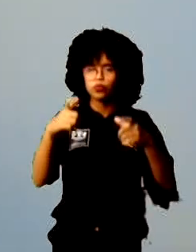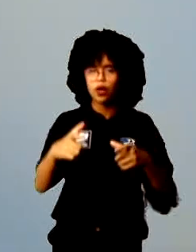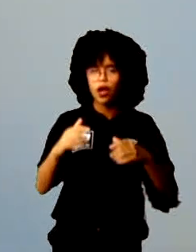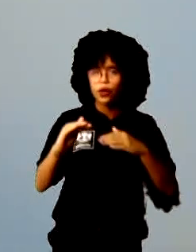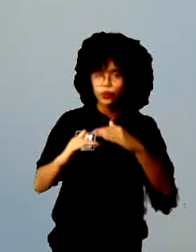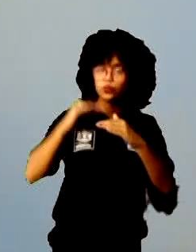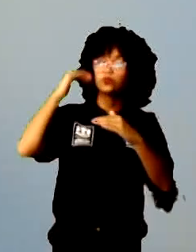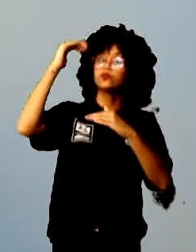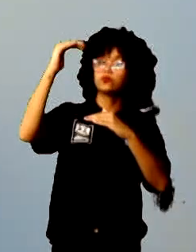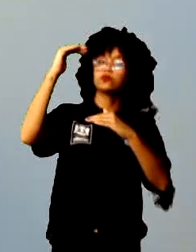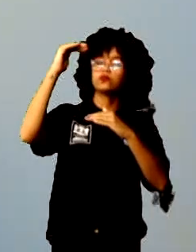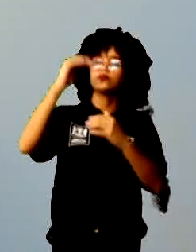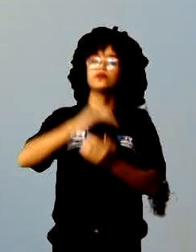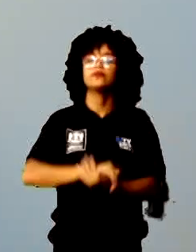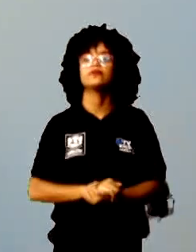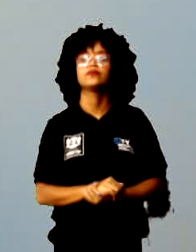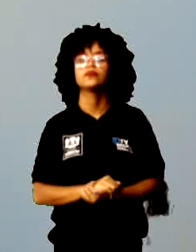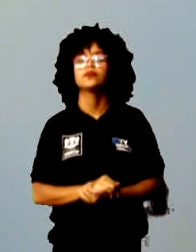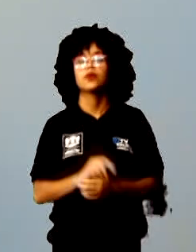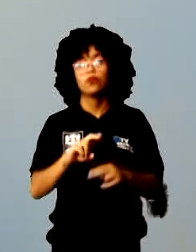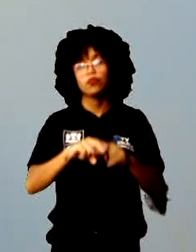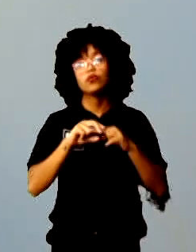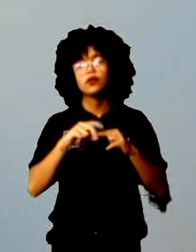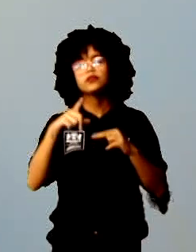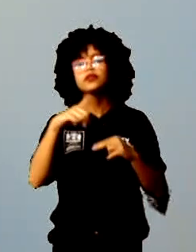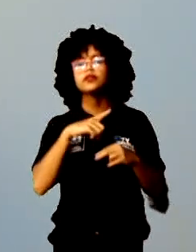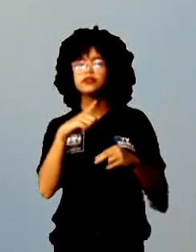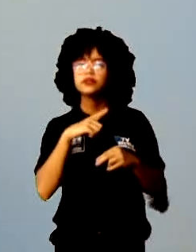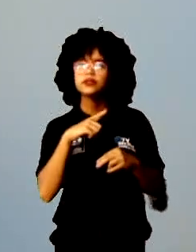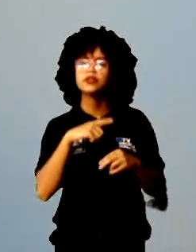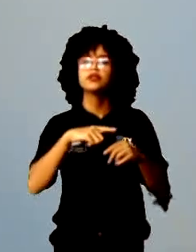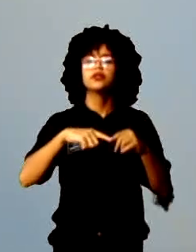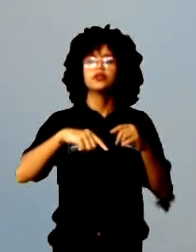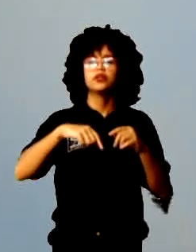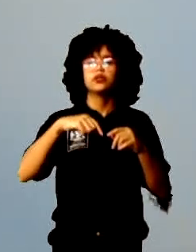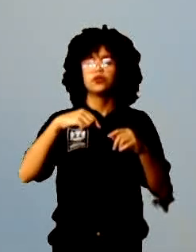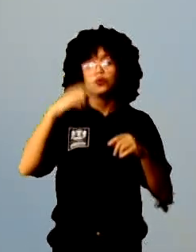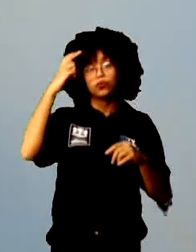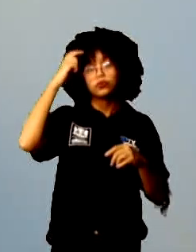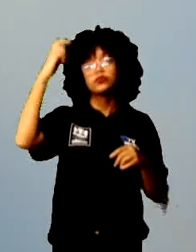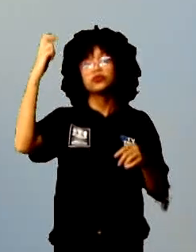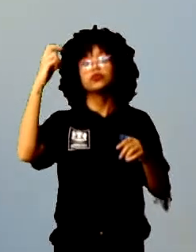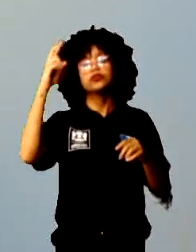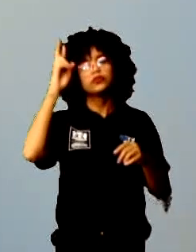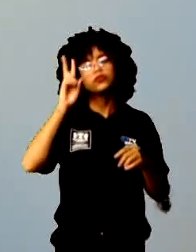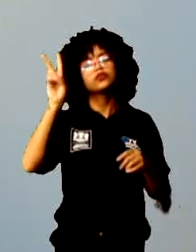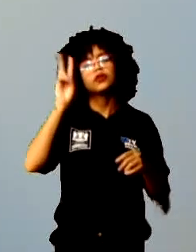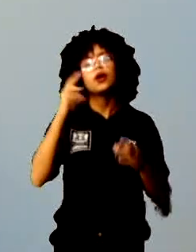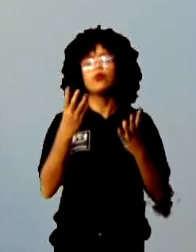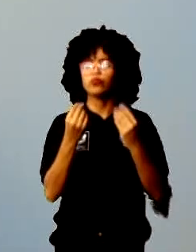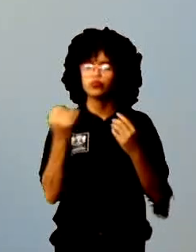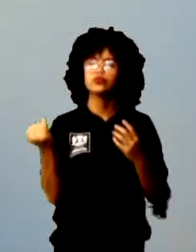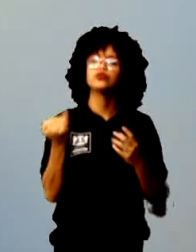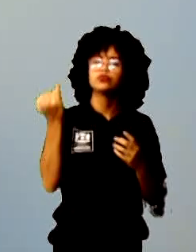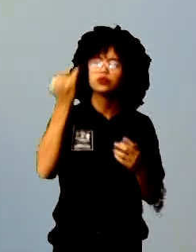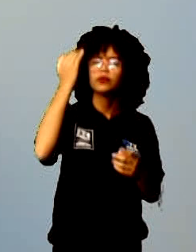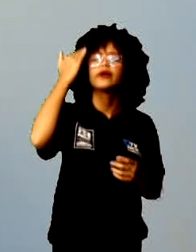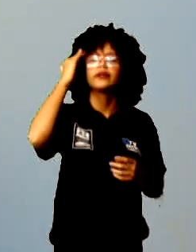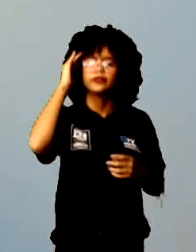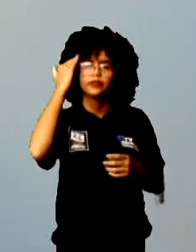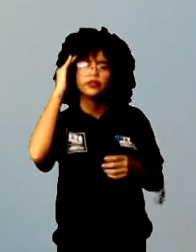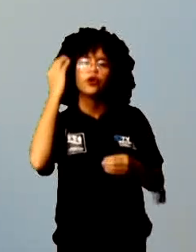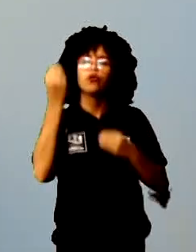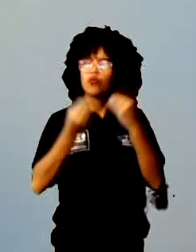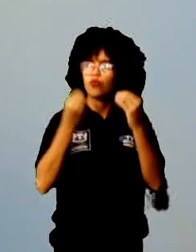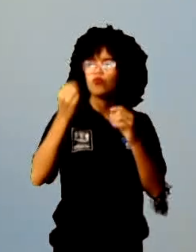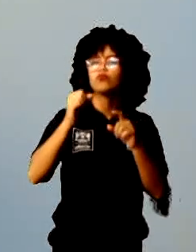progrediu não é E aí por isso que existem os patrimônios históricos eles são essenciais para entender isso